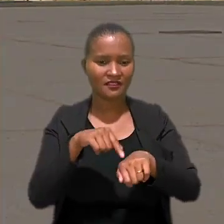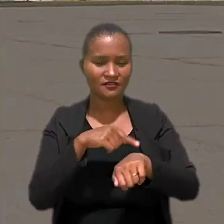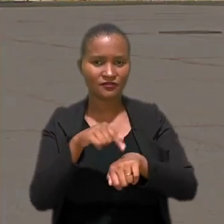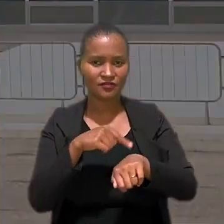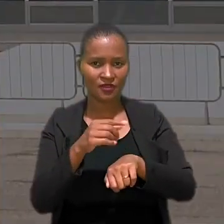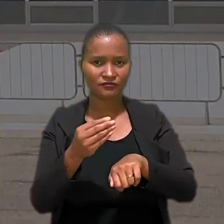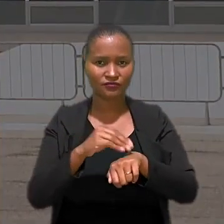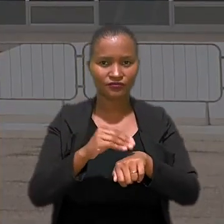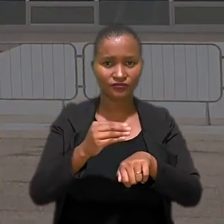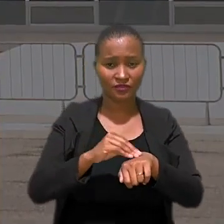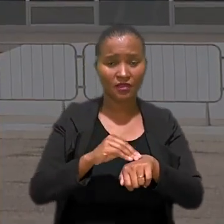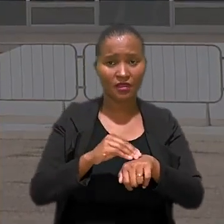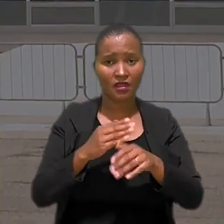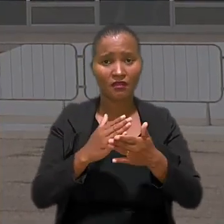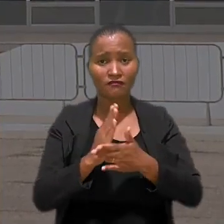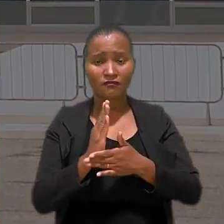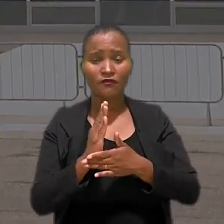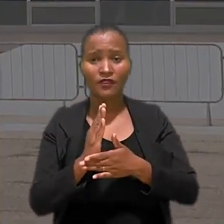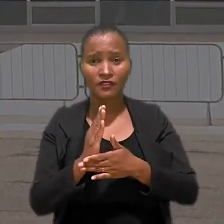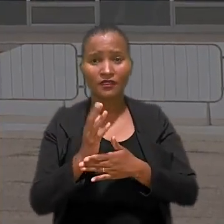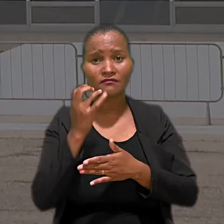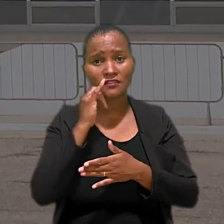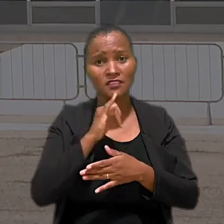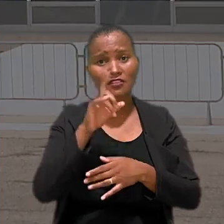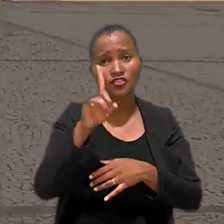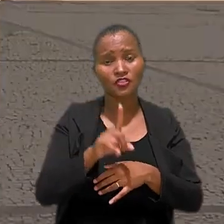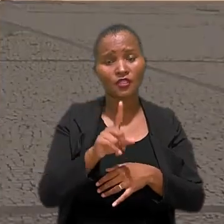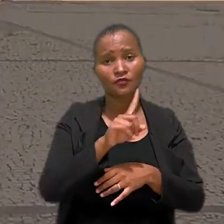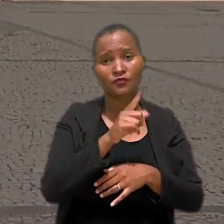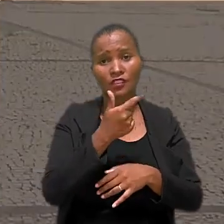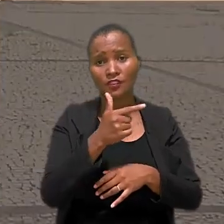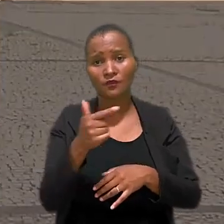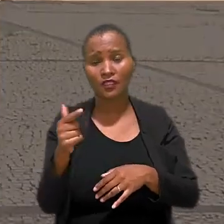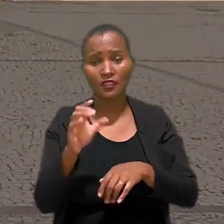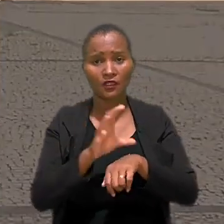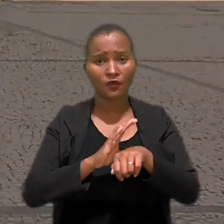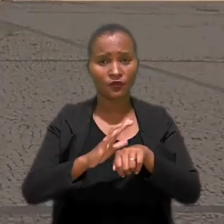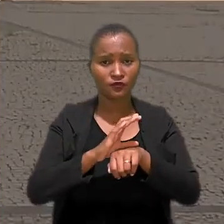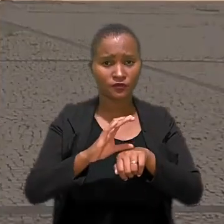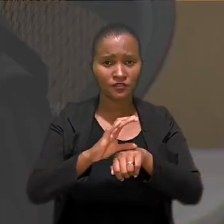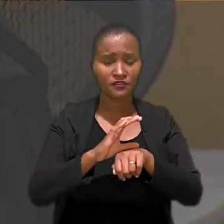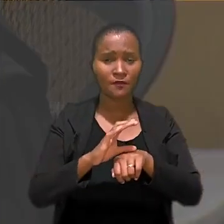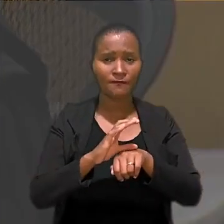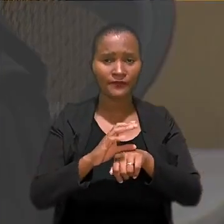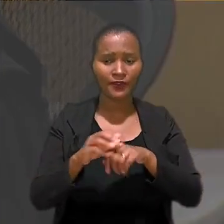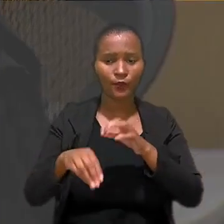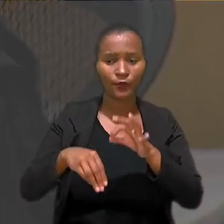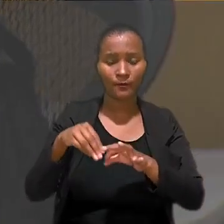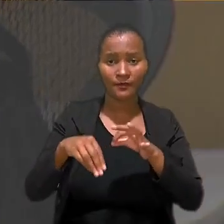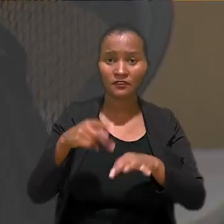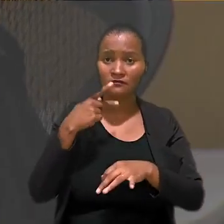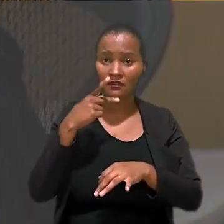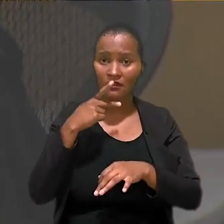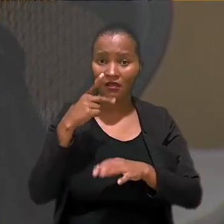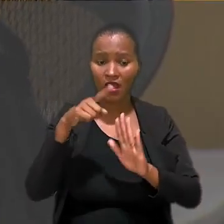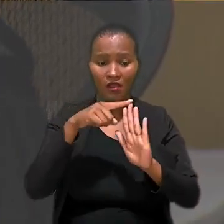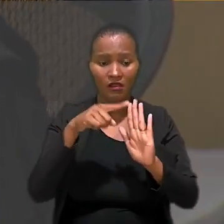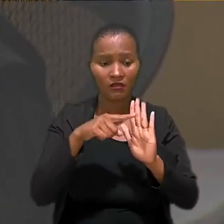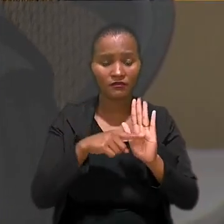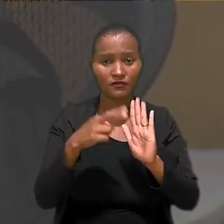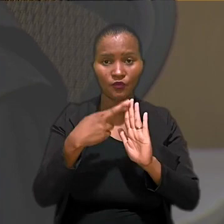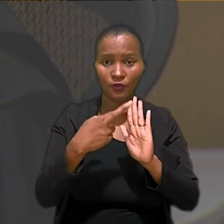horas in itinere é válida, uma vez que se trata de direito não assegurado na Constituição. Para o ministro, as